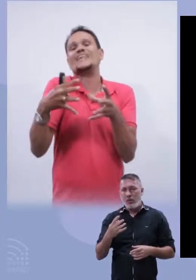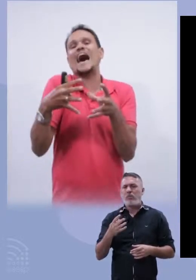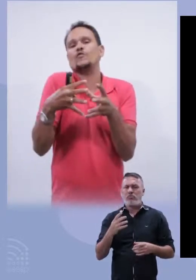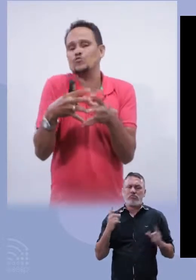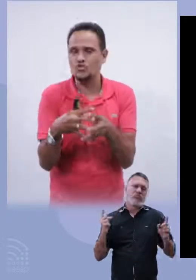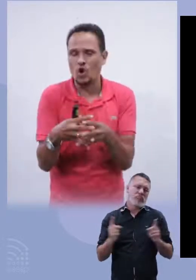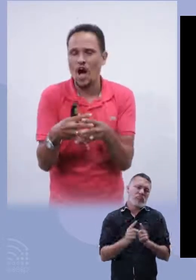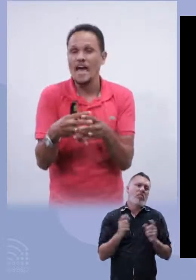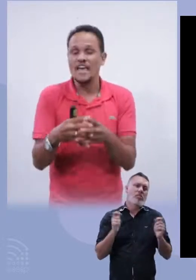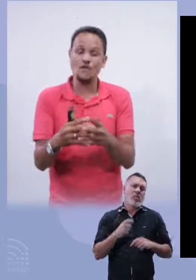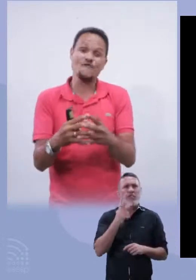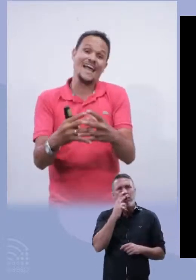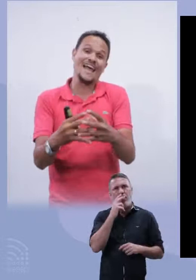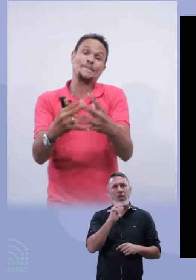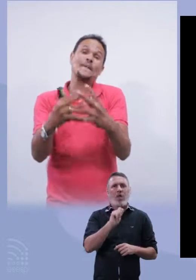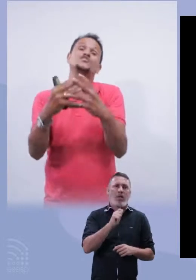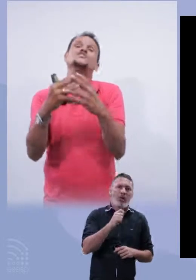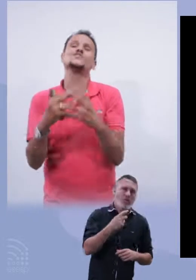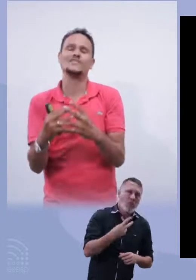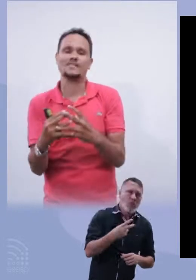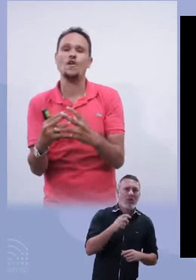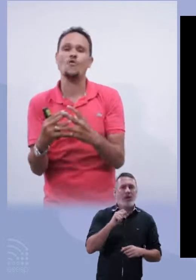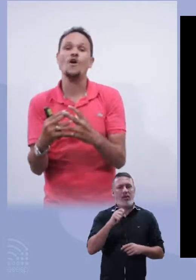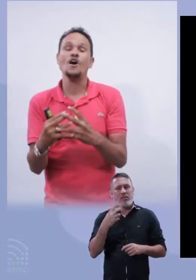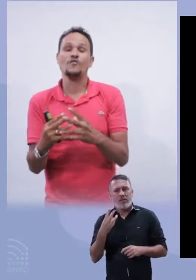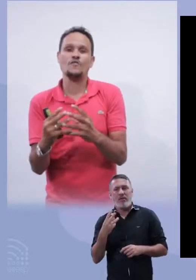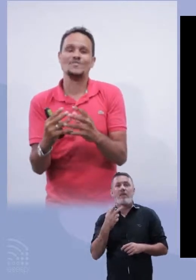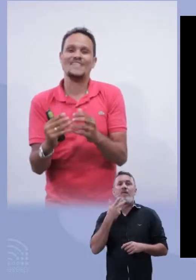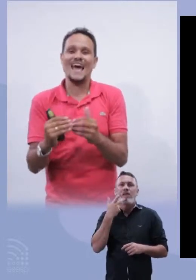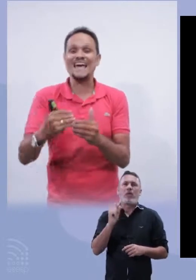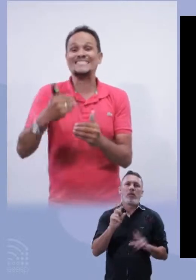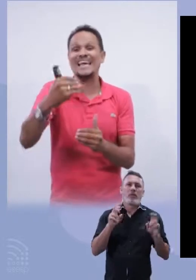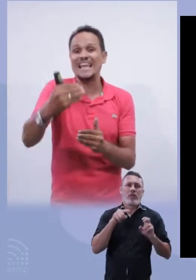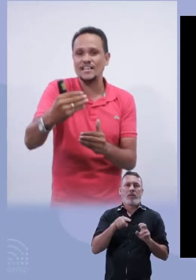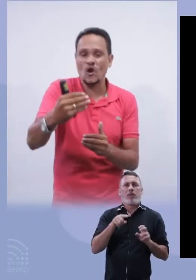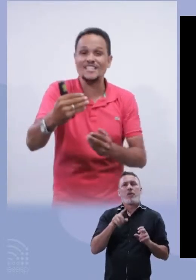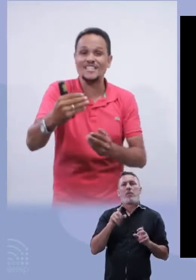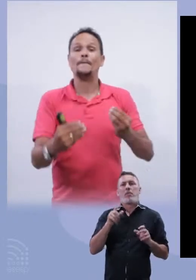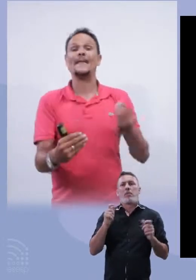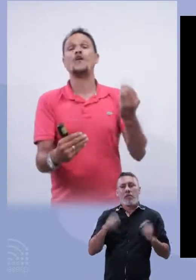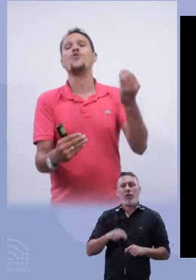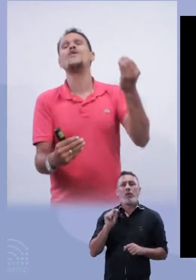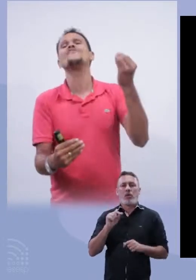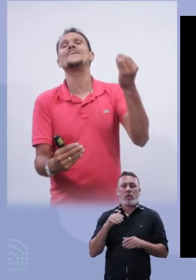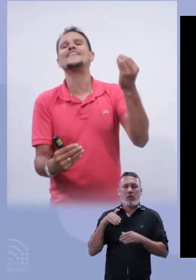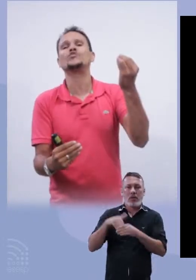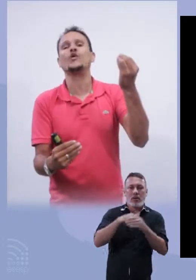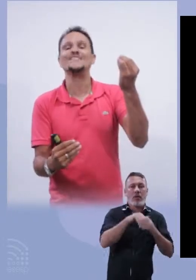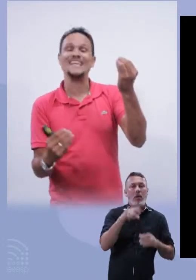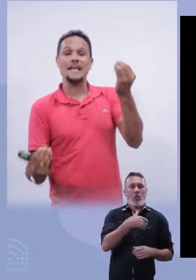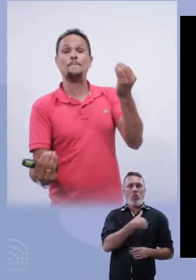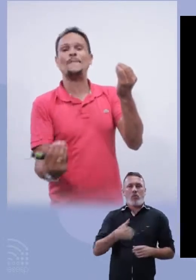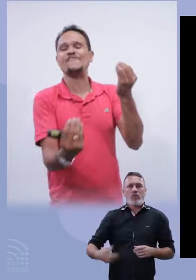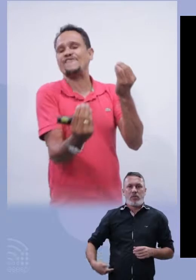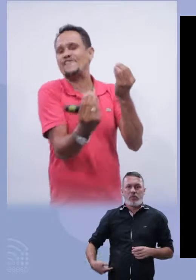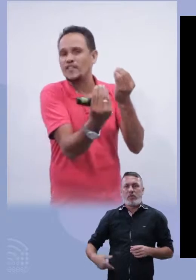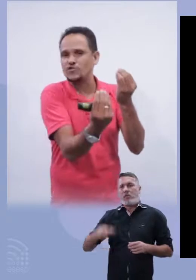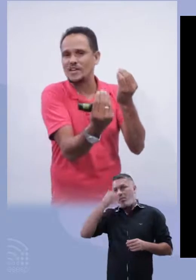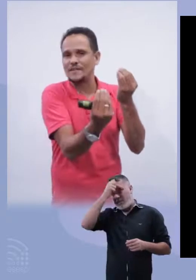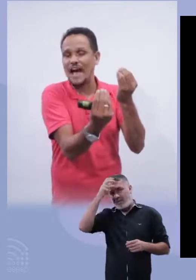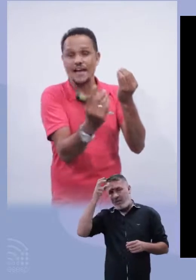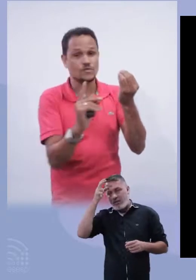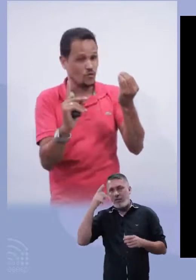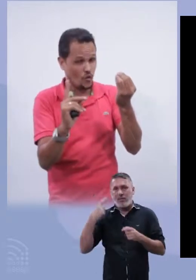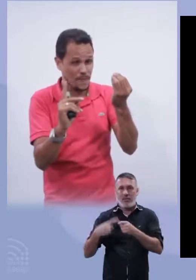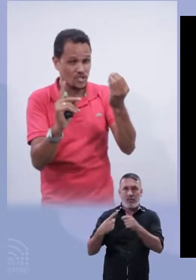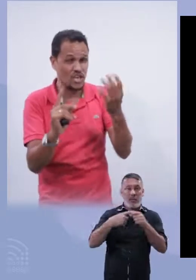podemos juntá-lo num só e vamos falar que a partir de então, nós vamos ter as eleições para governadores e prefeitos